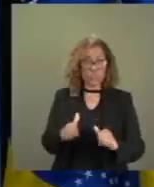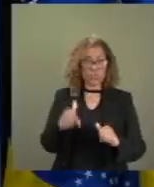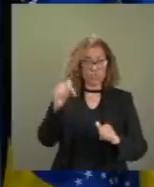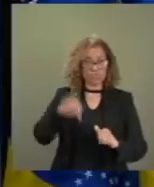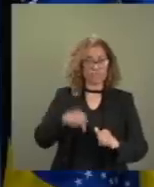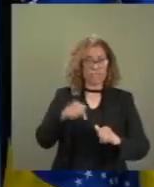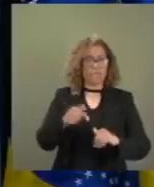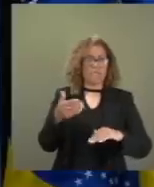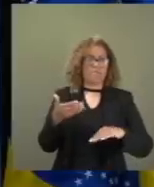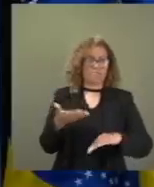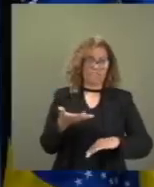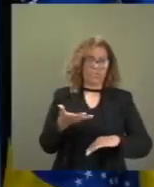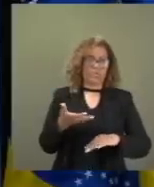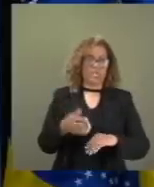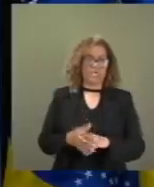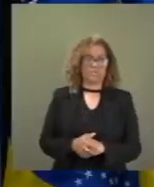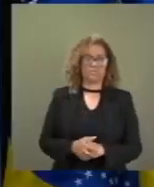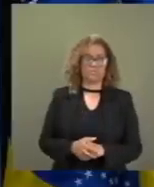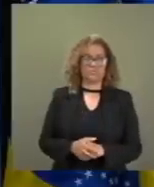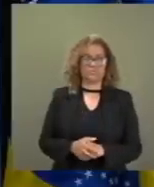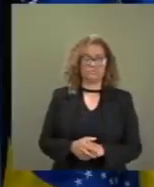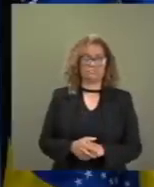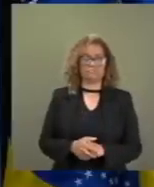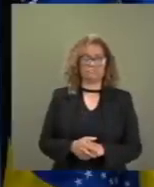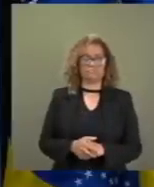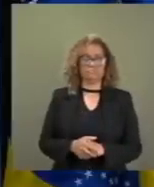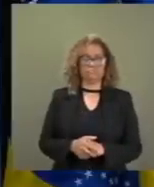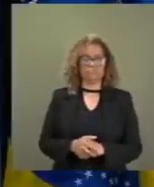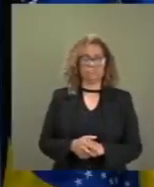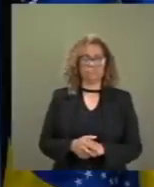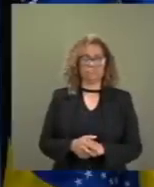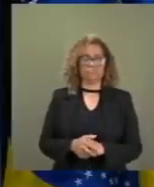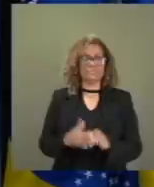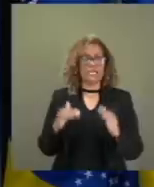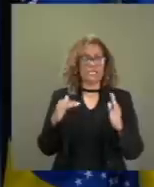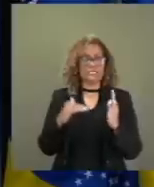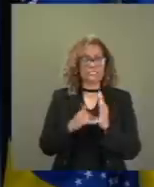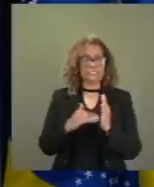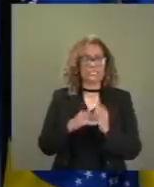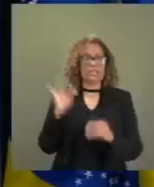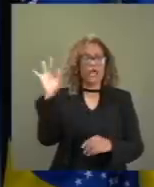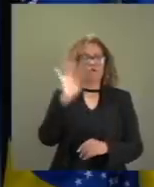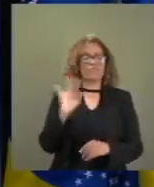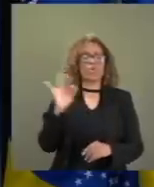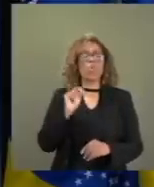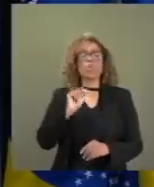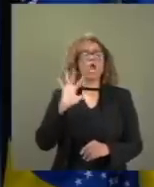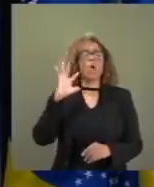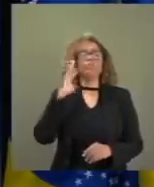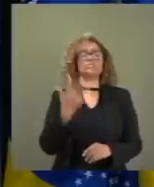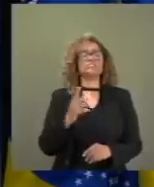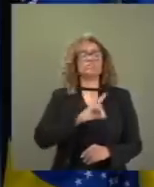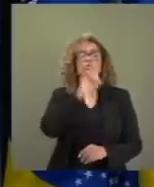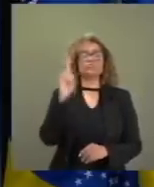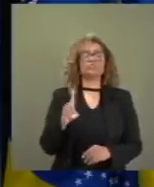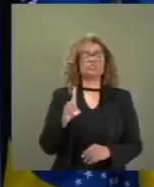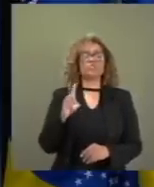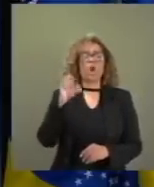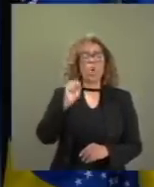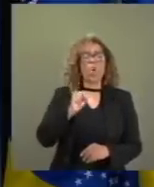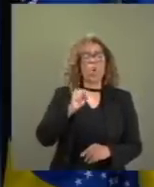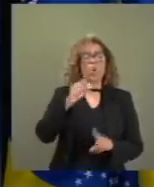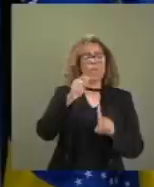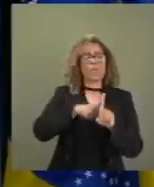é do da imagem do Senado Federal do que que aconteceu no dia 8 de janeiro o Senhor recolheu